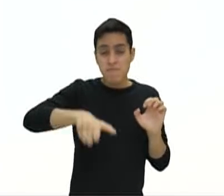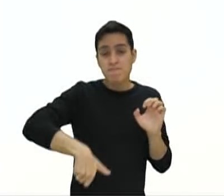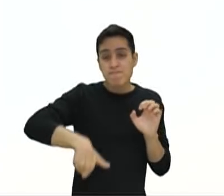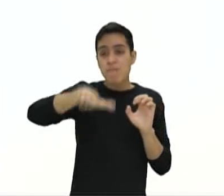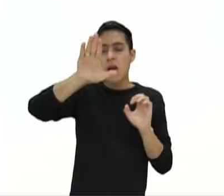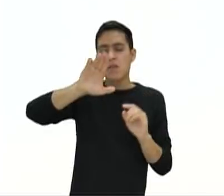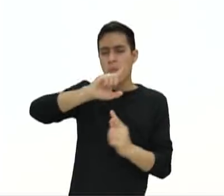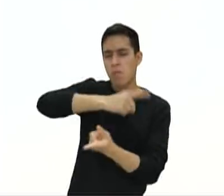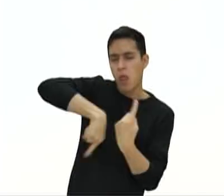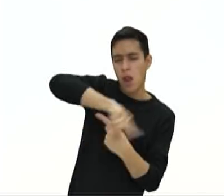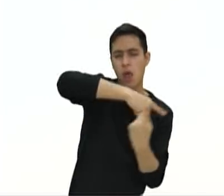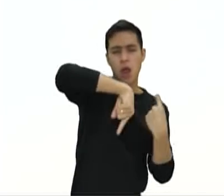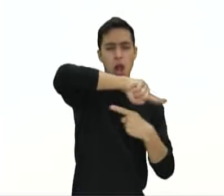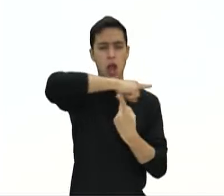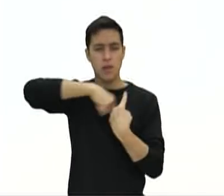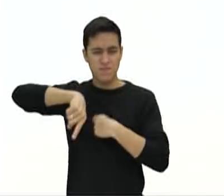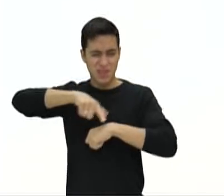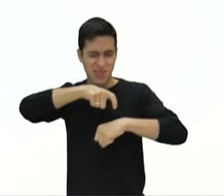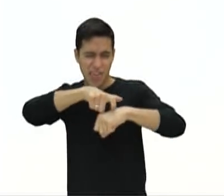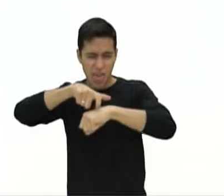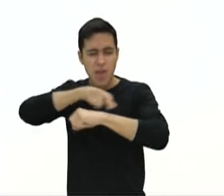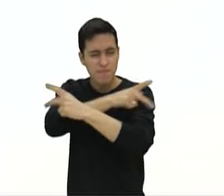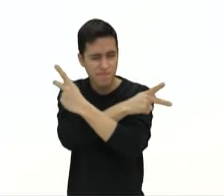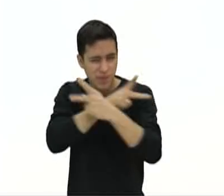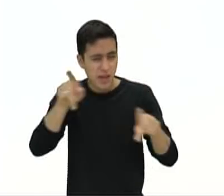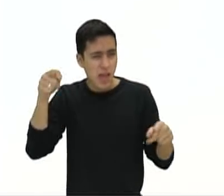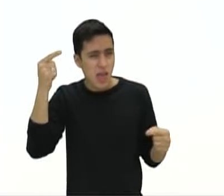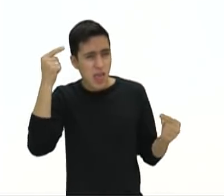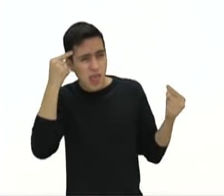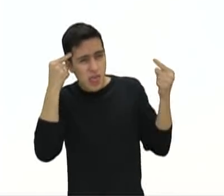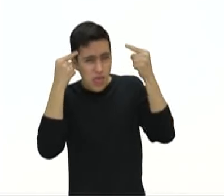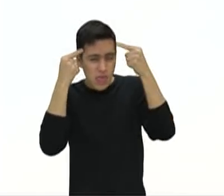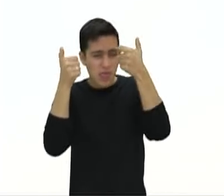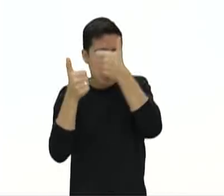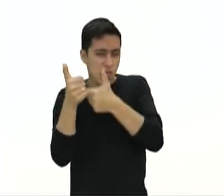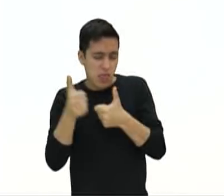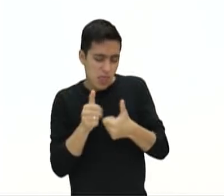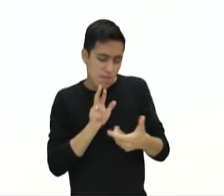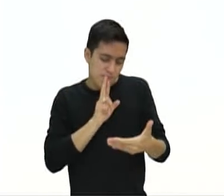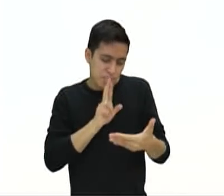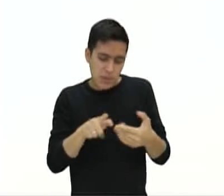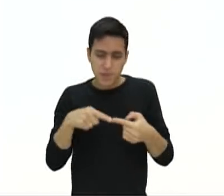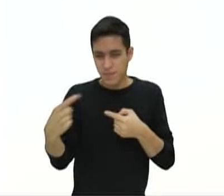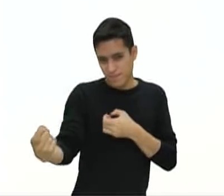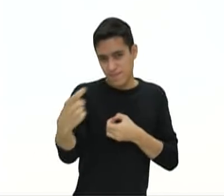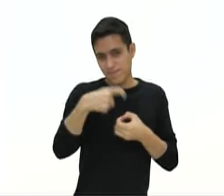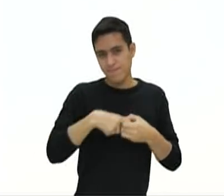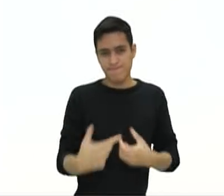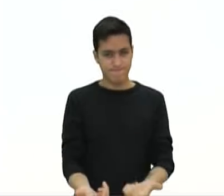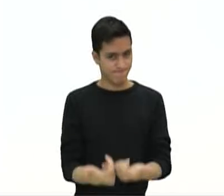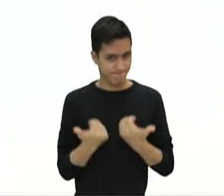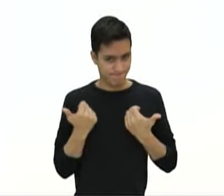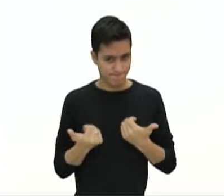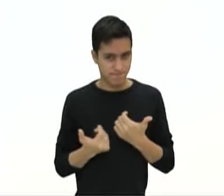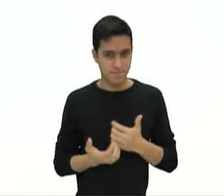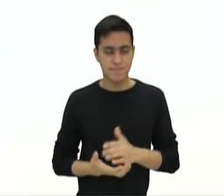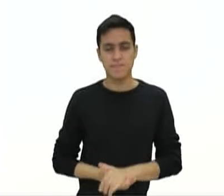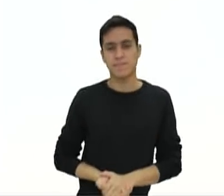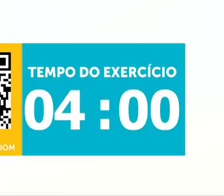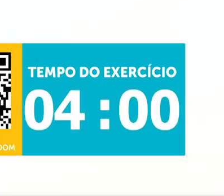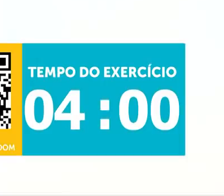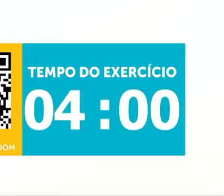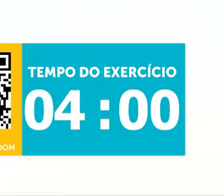de furacões. Vou dar um tempinho para vocês pensarem e eu já volto com a resposta.